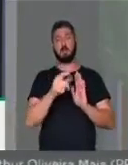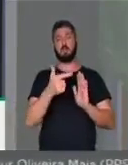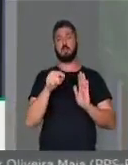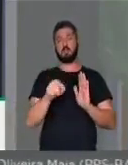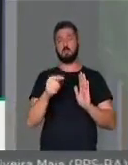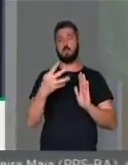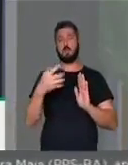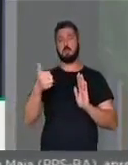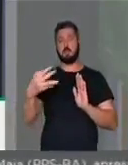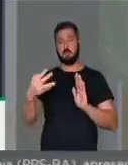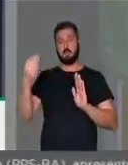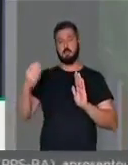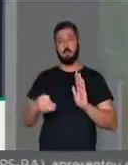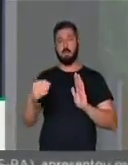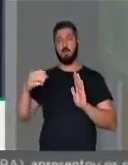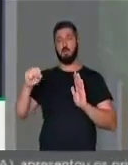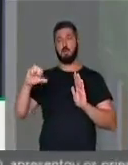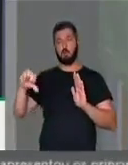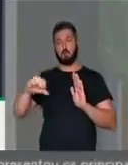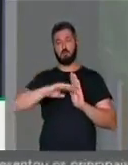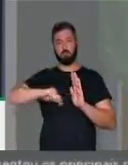2.413 também de 89,